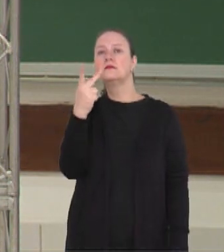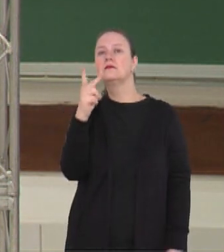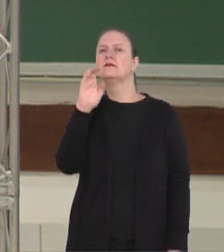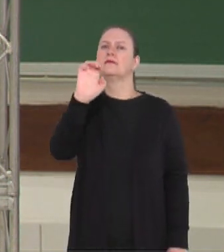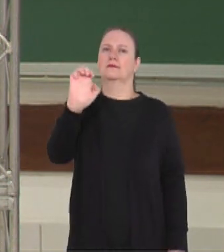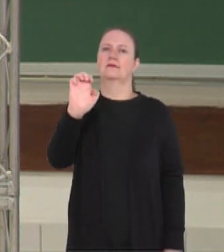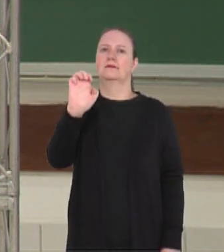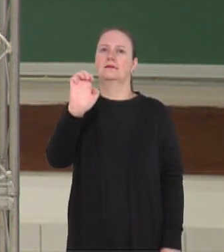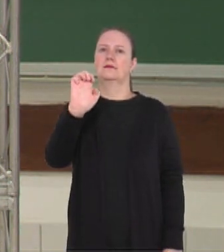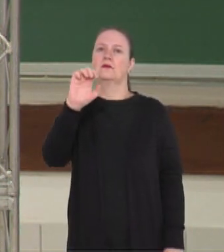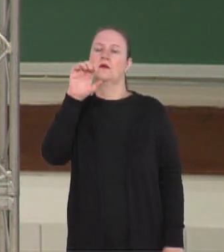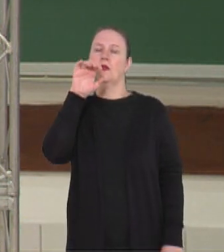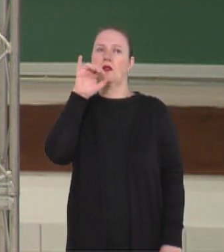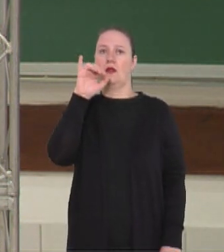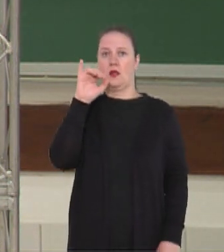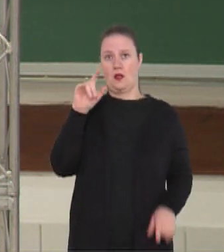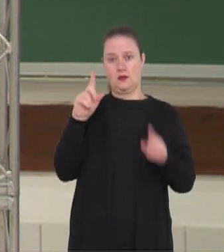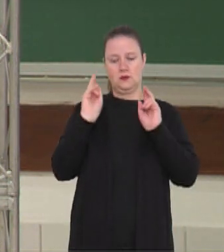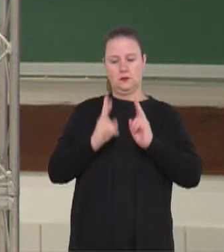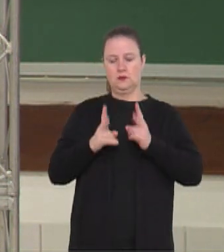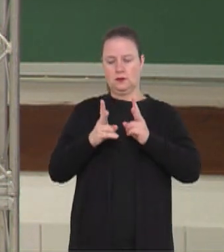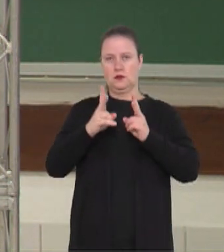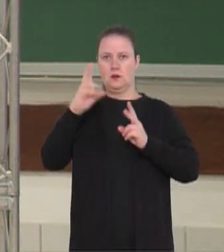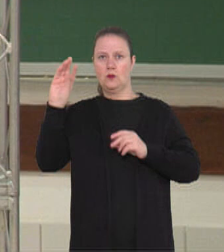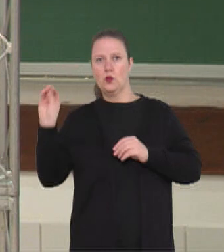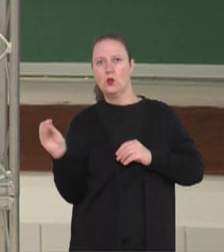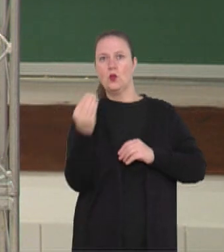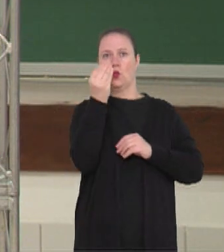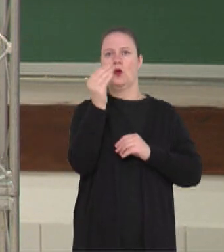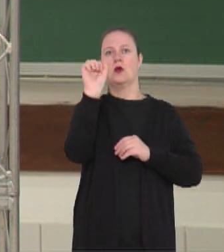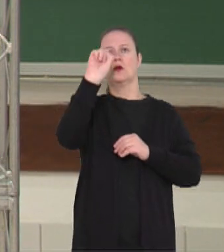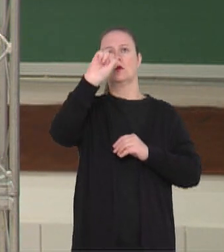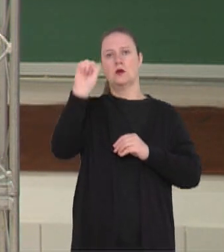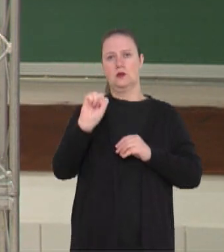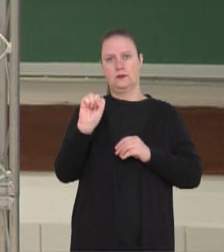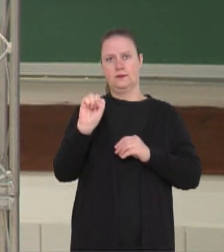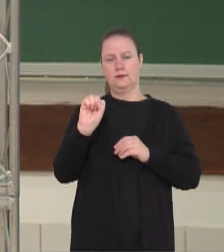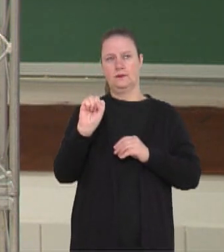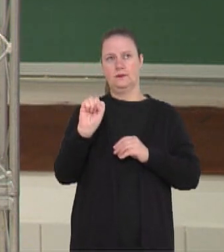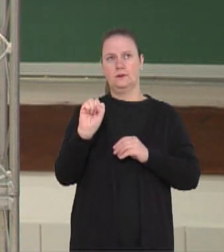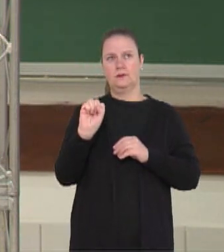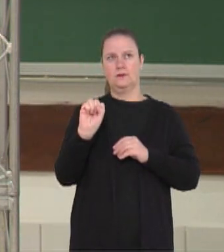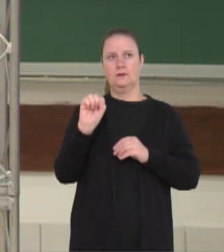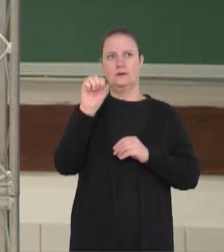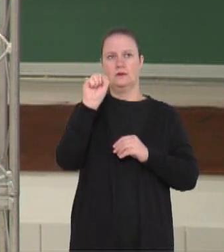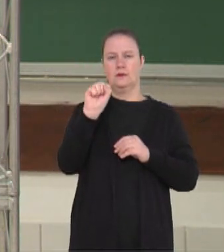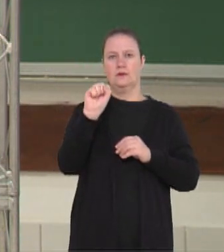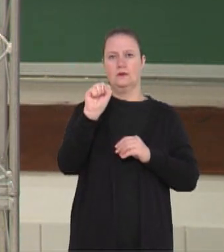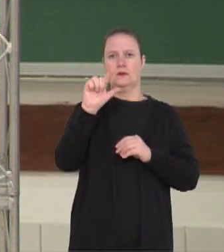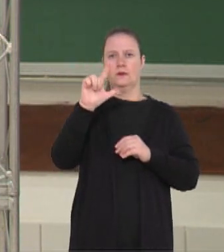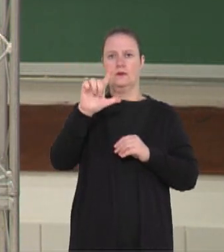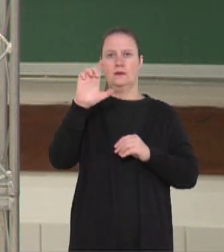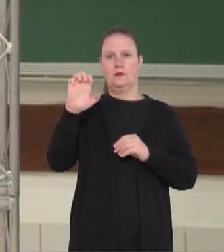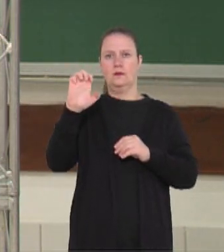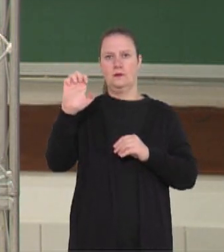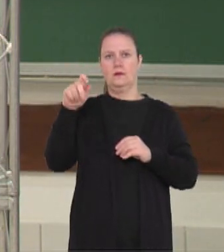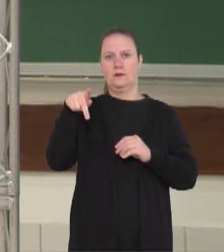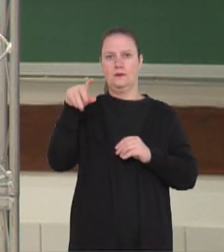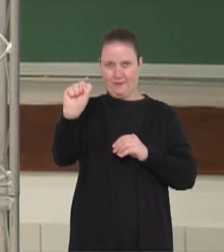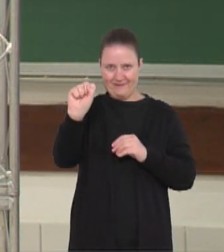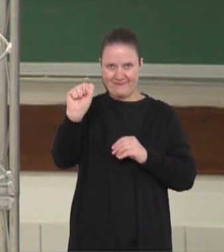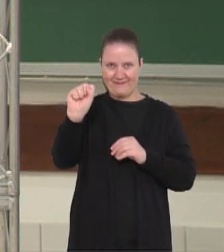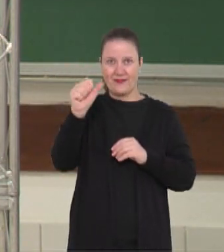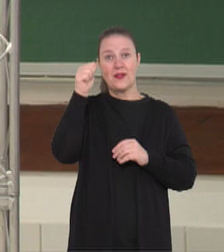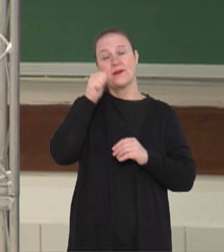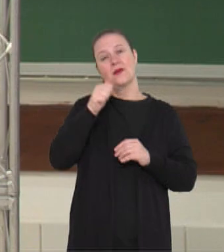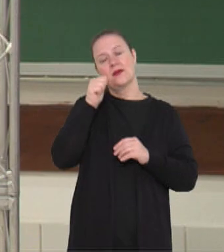sempre colocar um S no final do verbo quando esse verbo termina com uma consoante. Então aqui ficou Anne sleeps in her bed. Então a